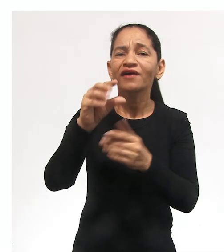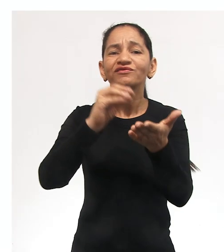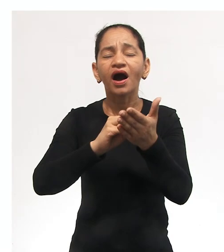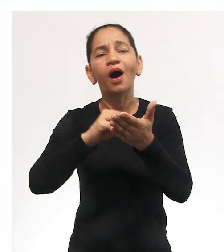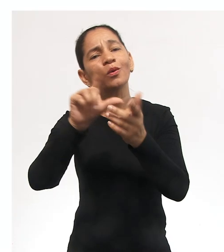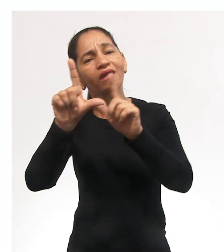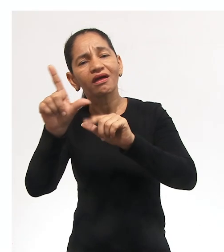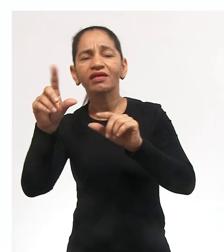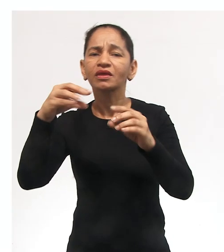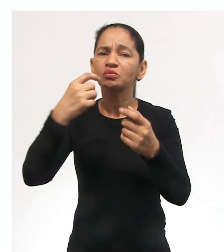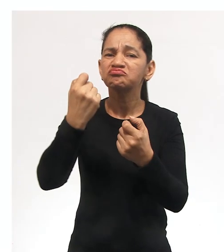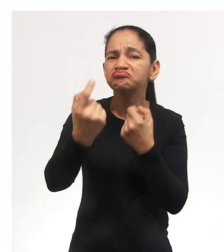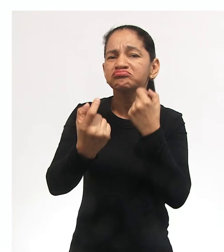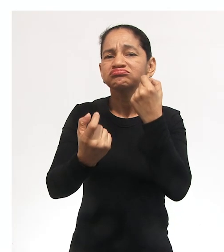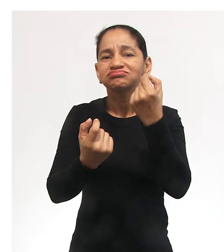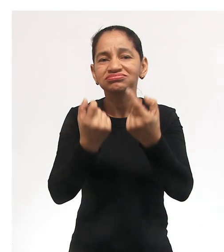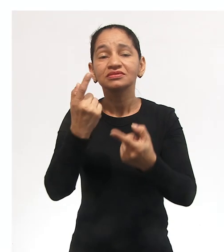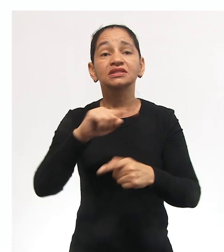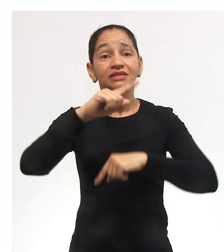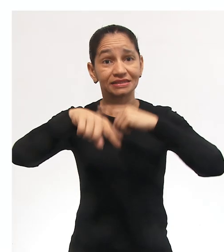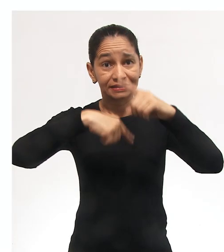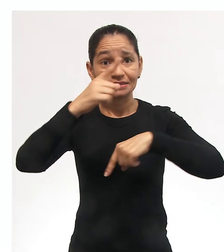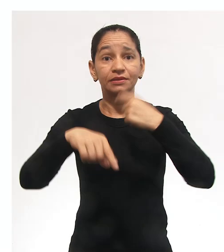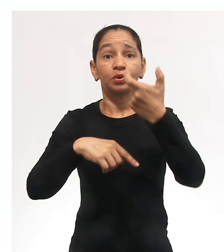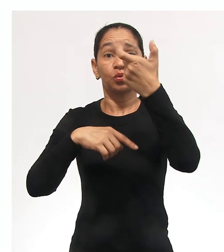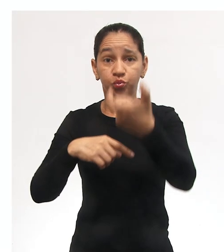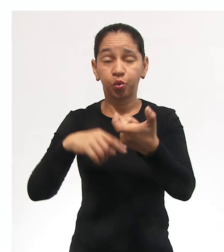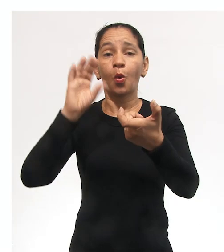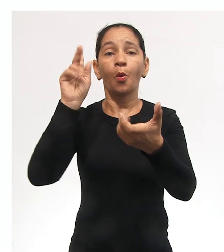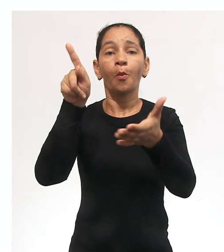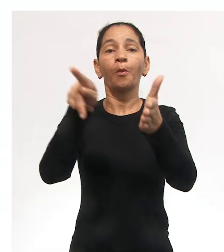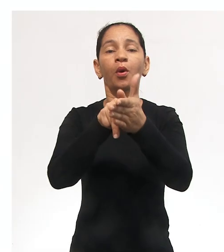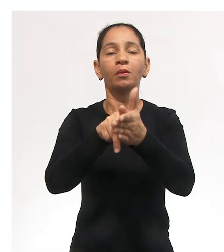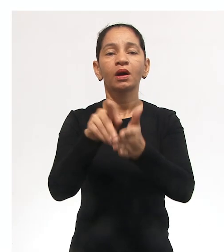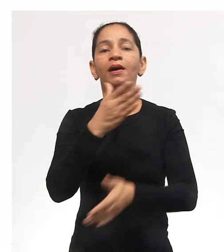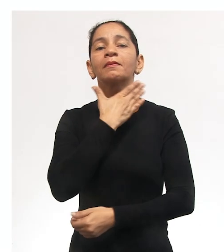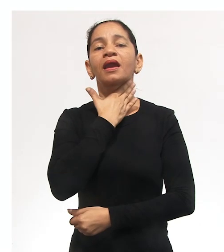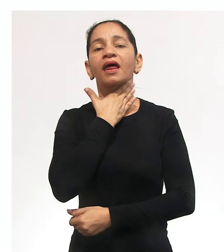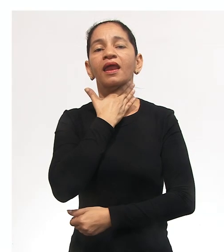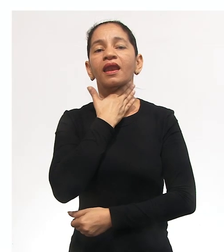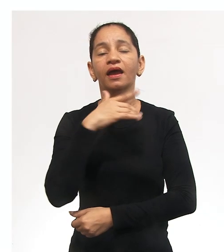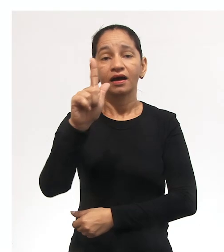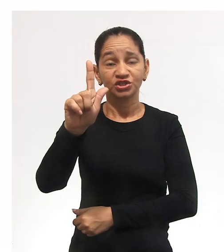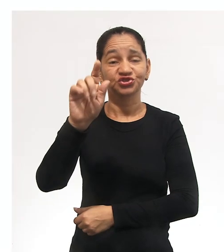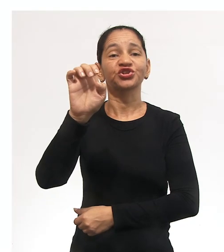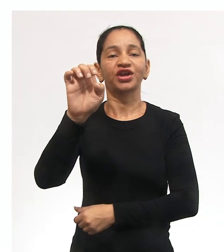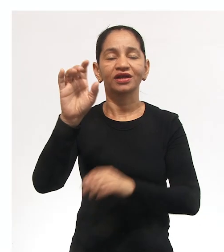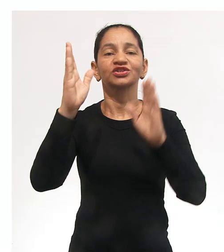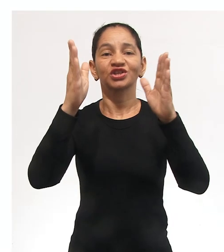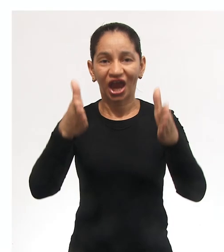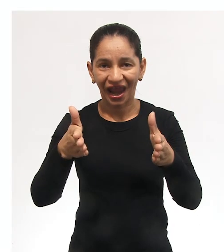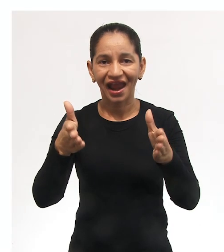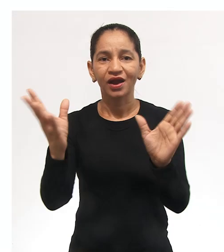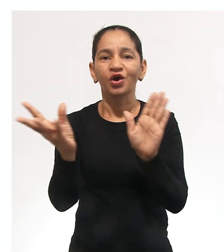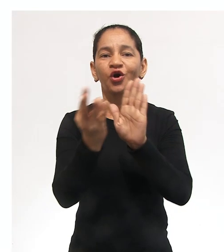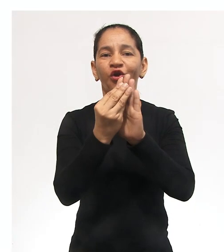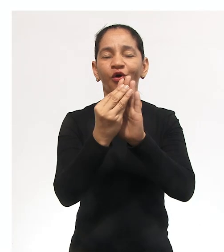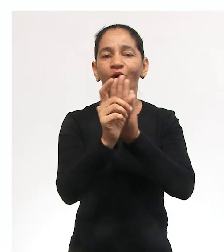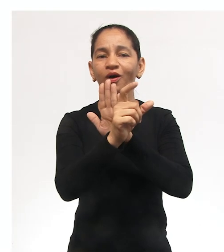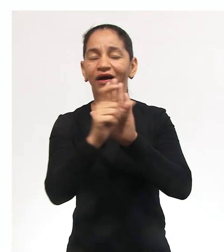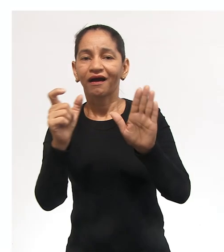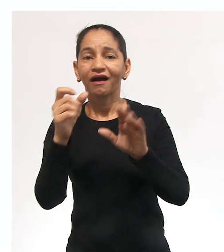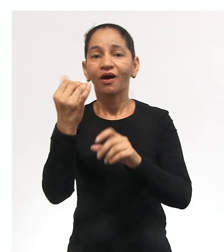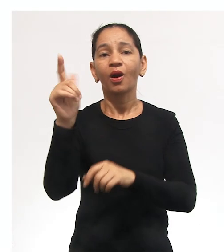grafofonêmica. Depois nós temos silábica com valor sonoro. Vejam que ela já